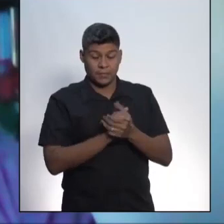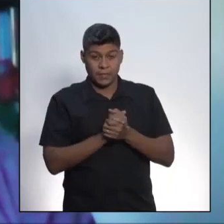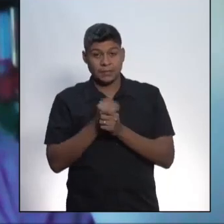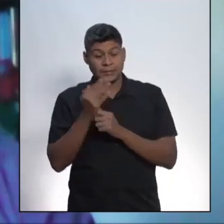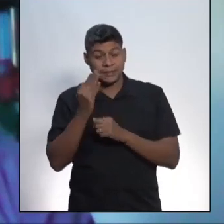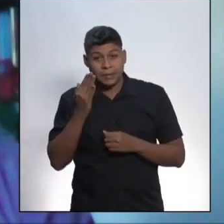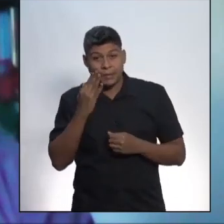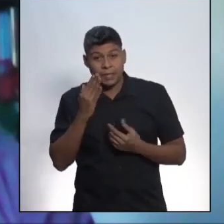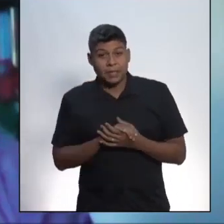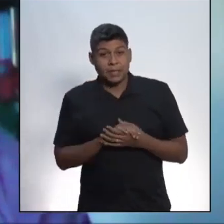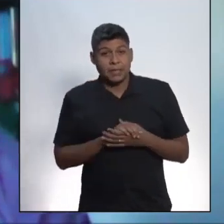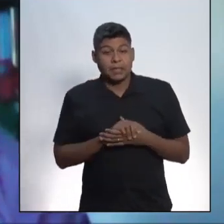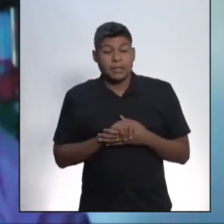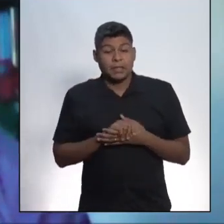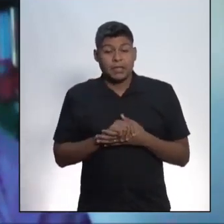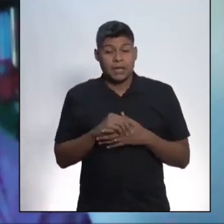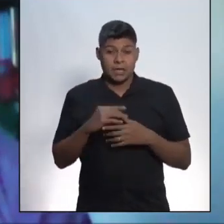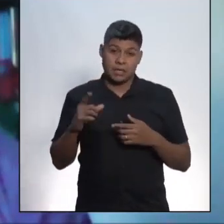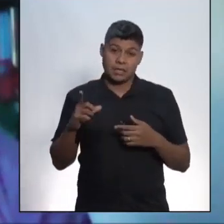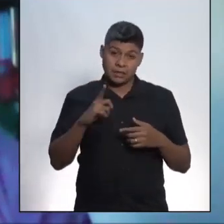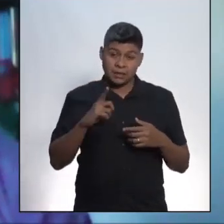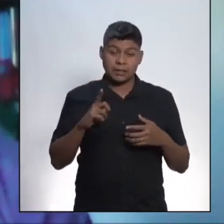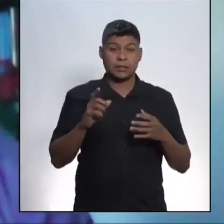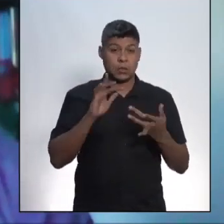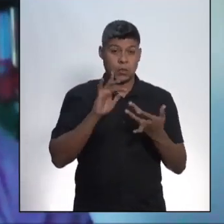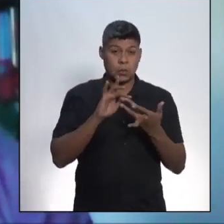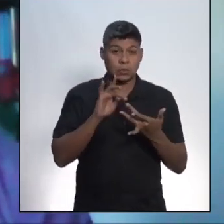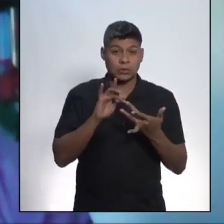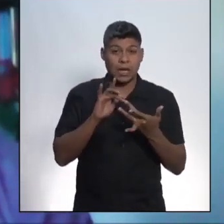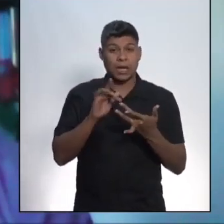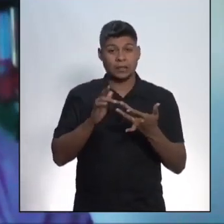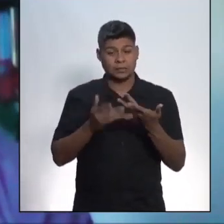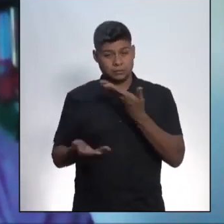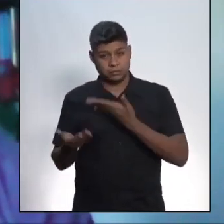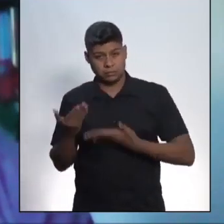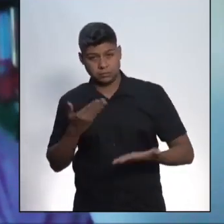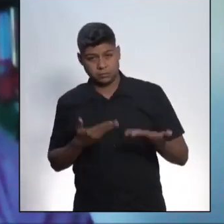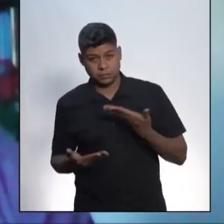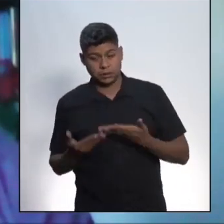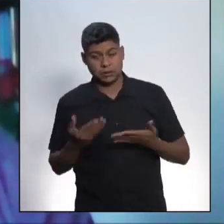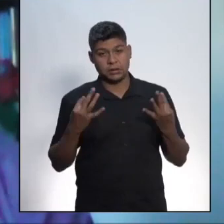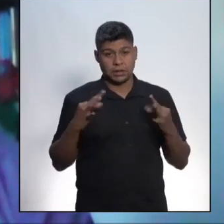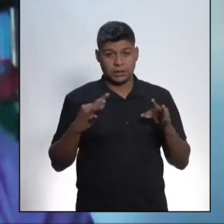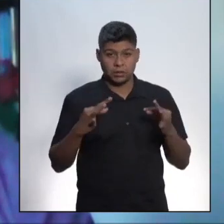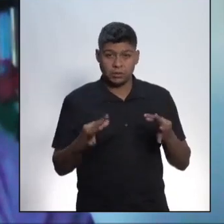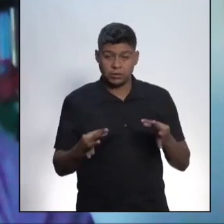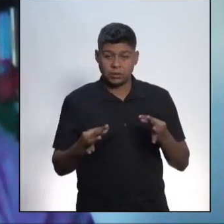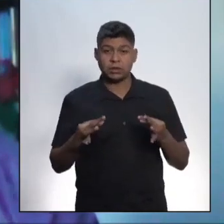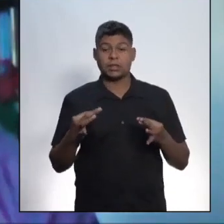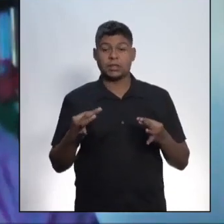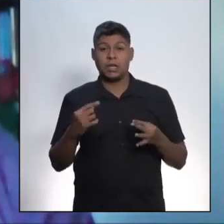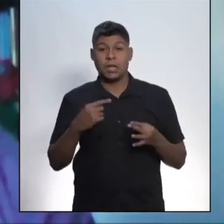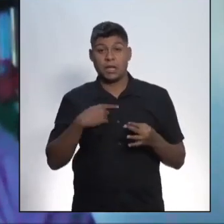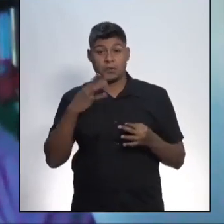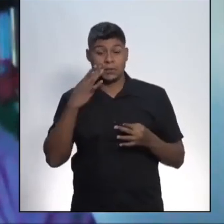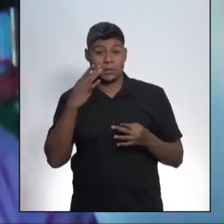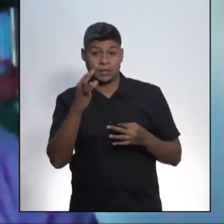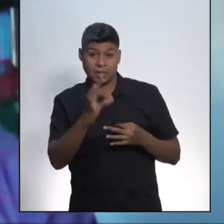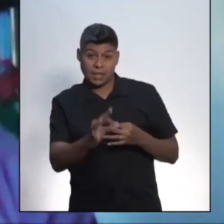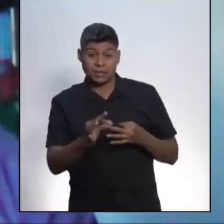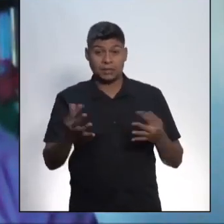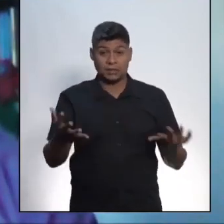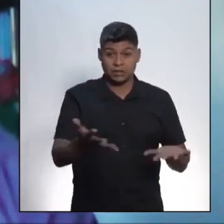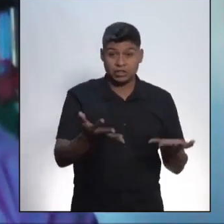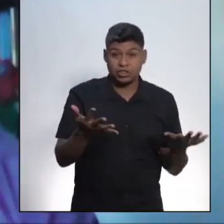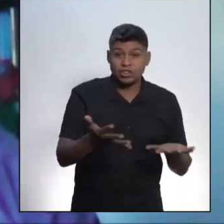como eu tenho essa familiaridade, né, relativa aí com as tecnologias, eu achei interessante esse